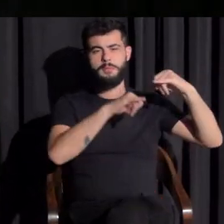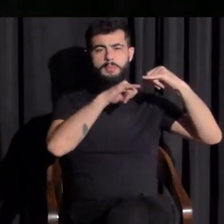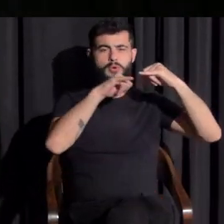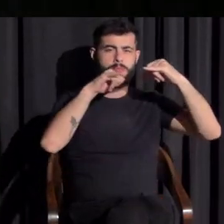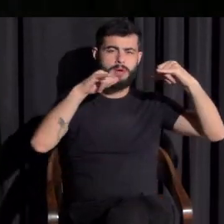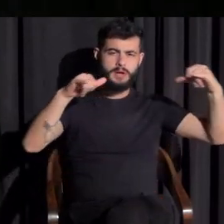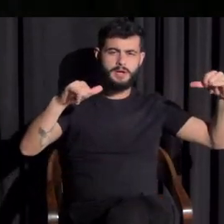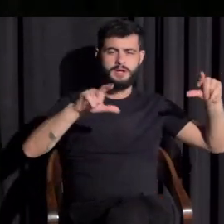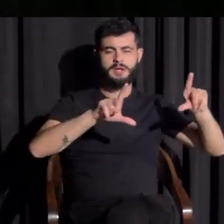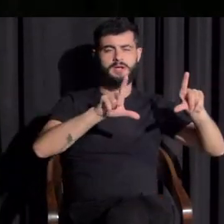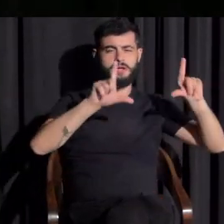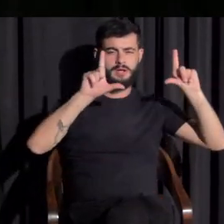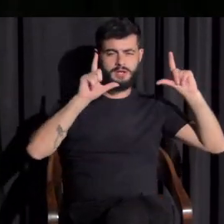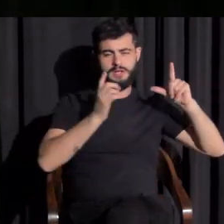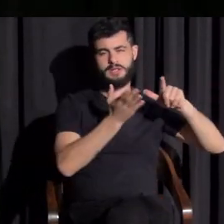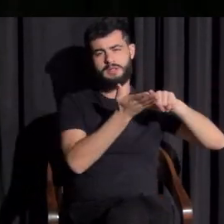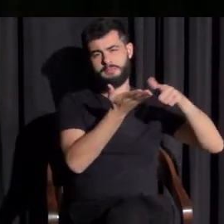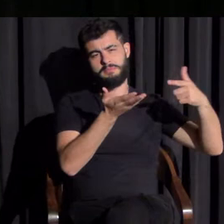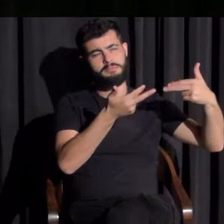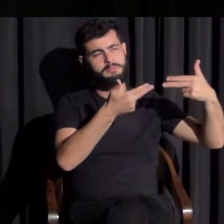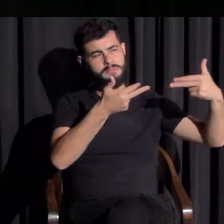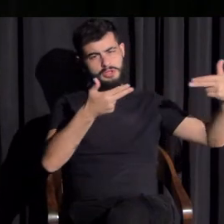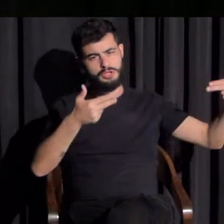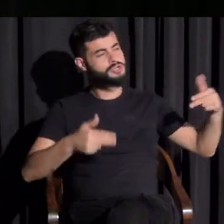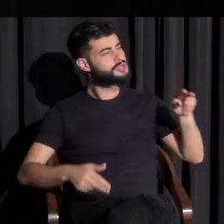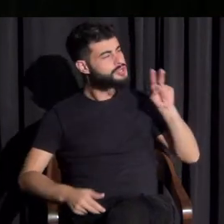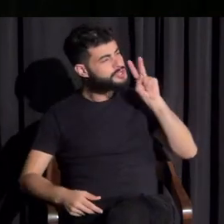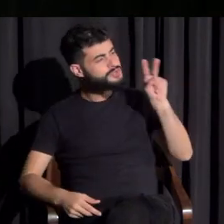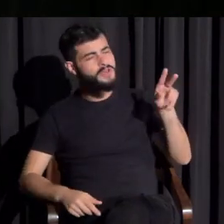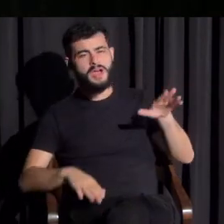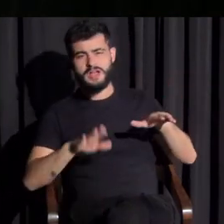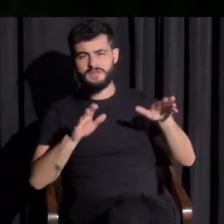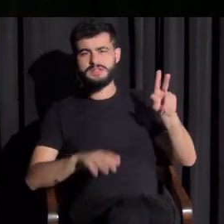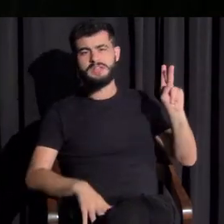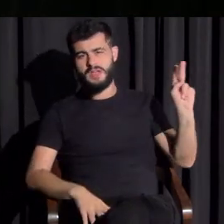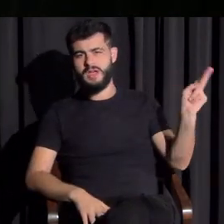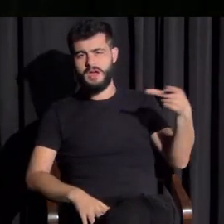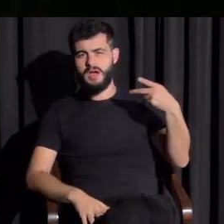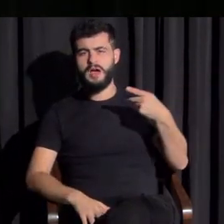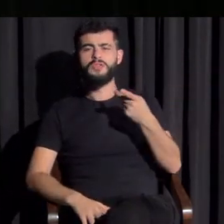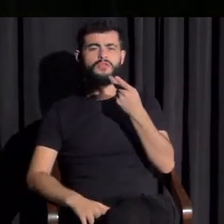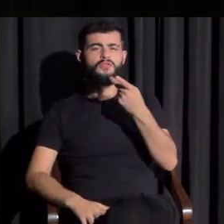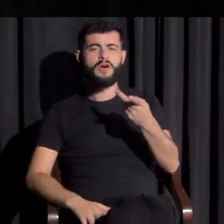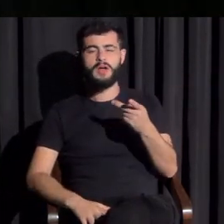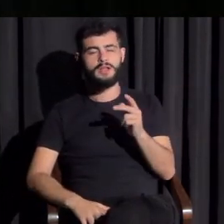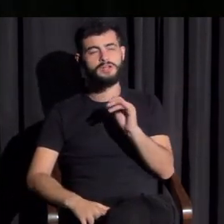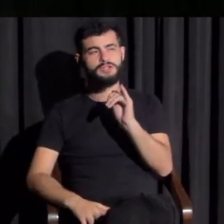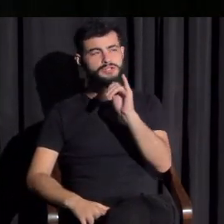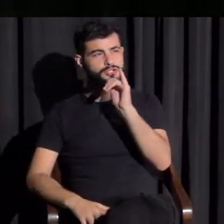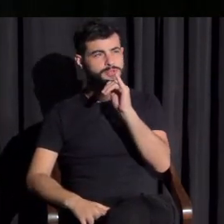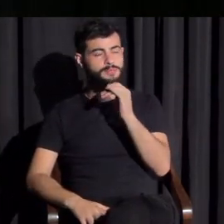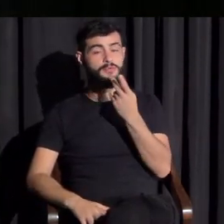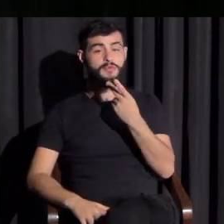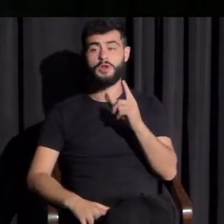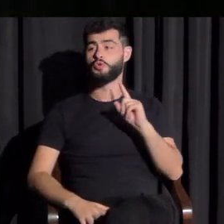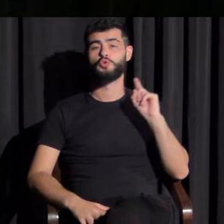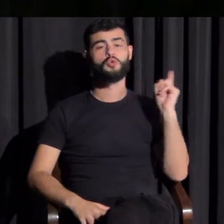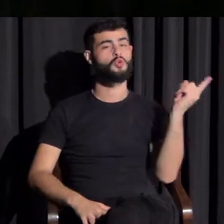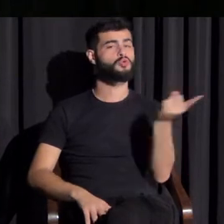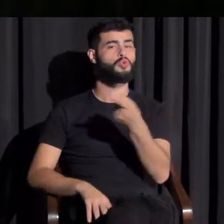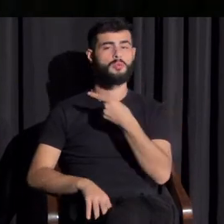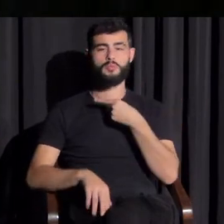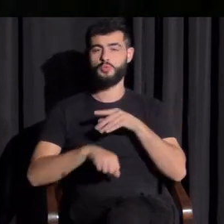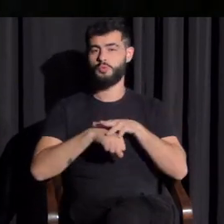uma informação ou uma fala equivocada, né, que diz que todos nós, nessa pandemia, estamos no